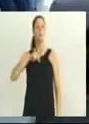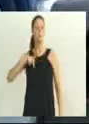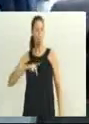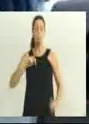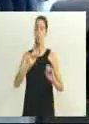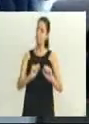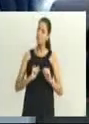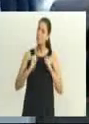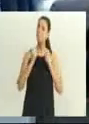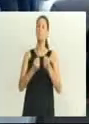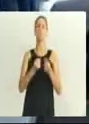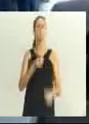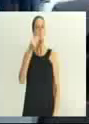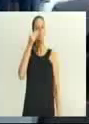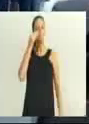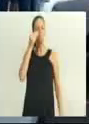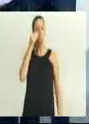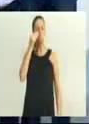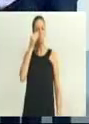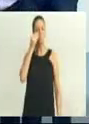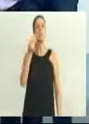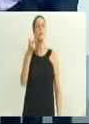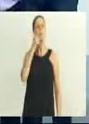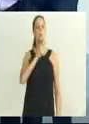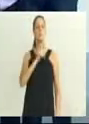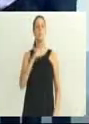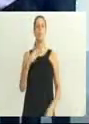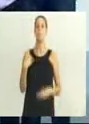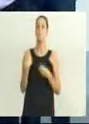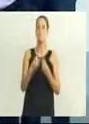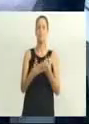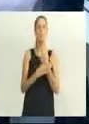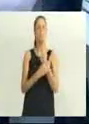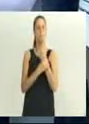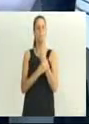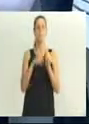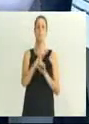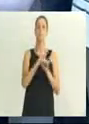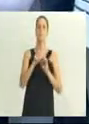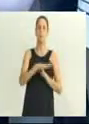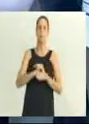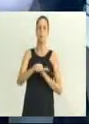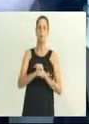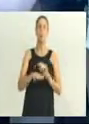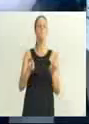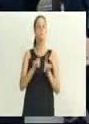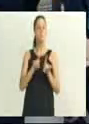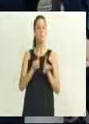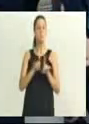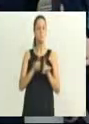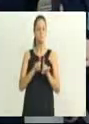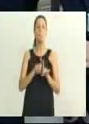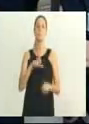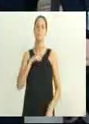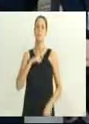na tentativa de poder dar mais segurança à nossa sociedade. E contarmos com a presença de